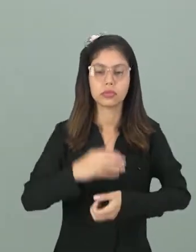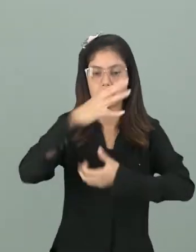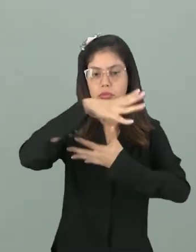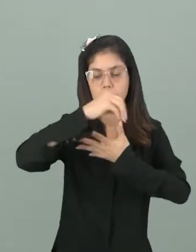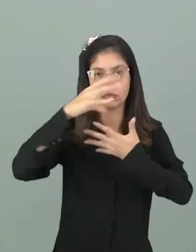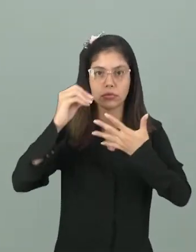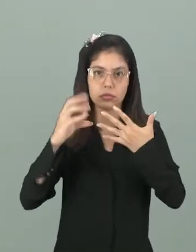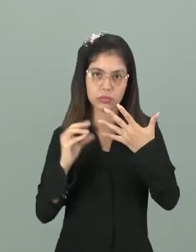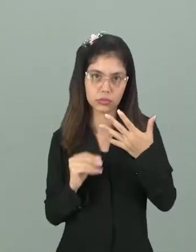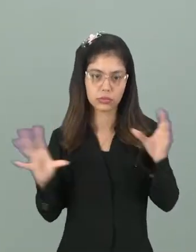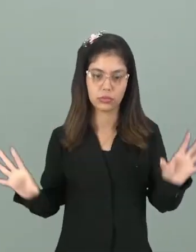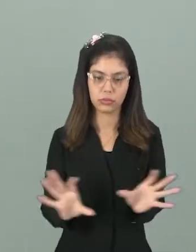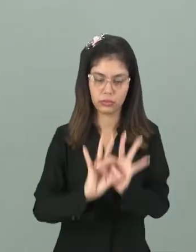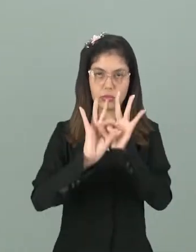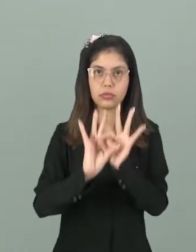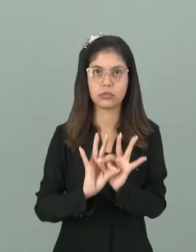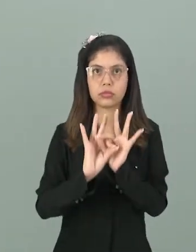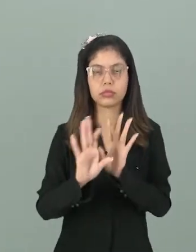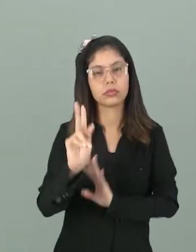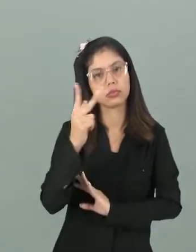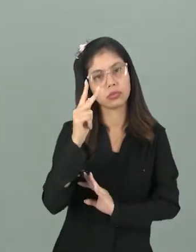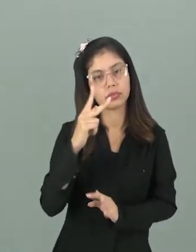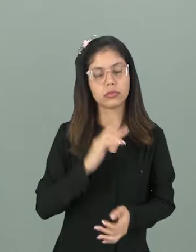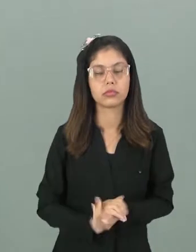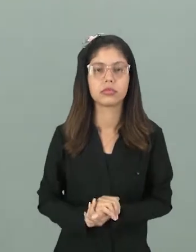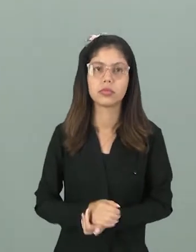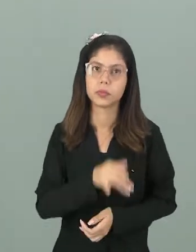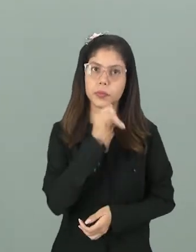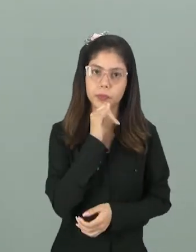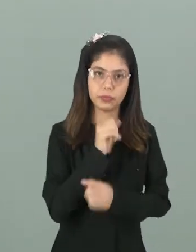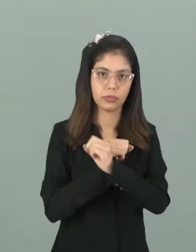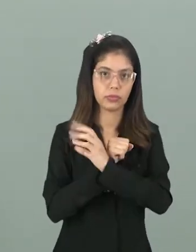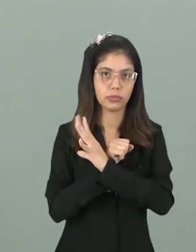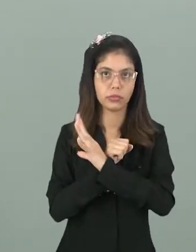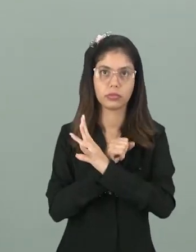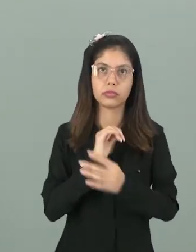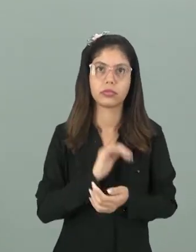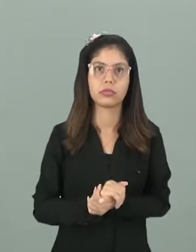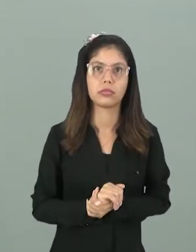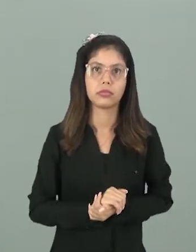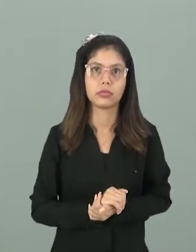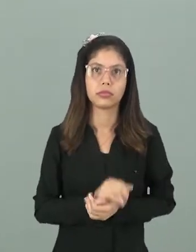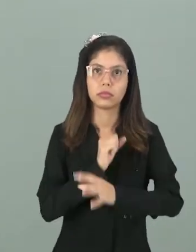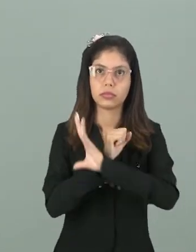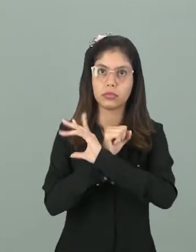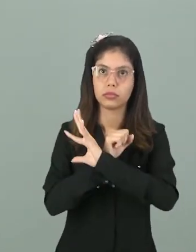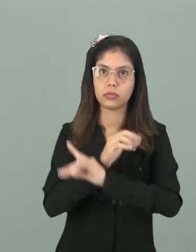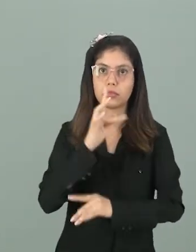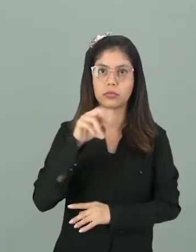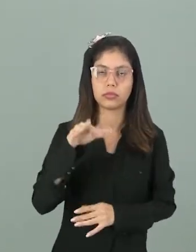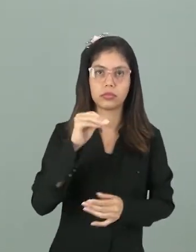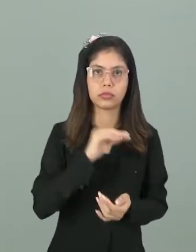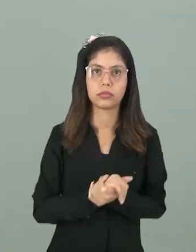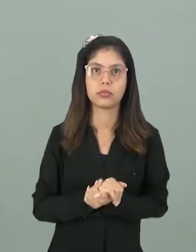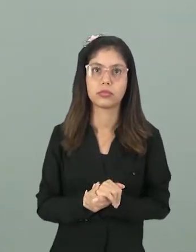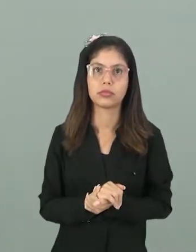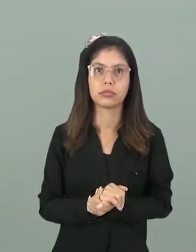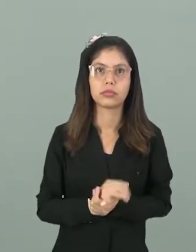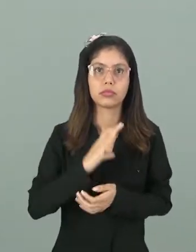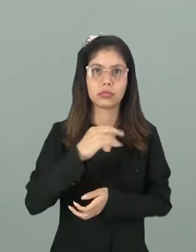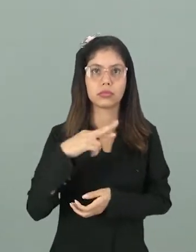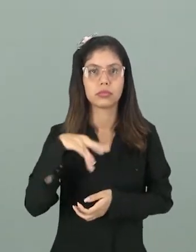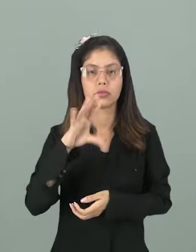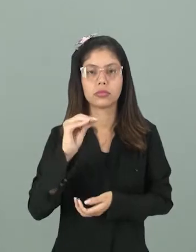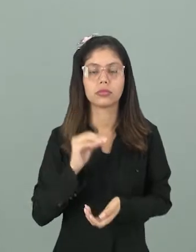ao hidrogênio, como a gente pode ver aí no exemplo, do ácido carbônico, do ácido fórmico. No ácido carbônico, a gente